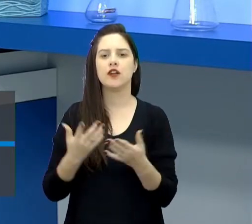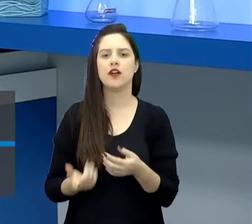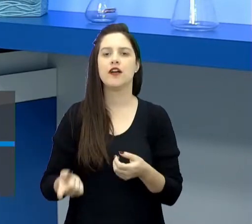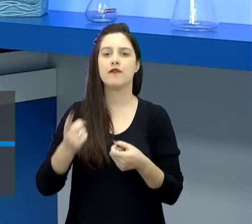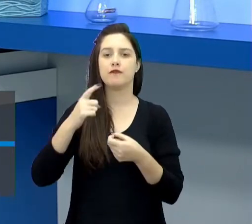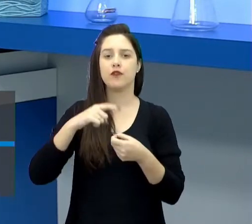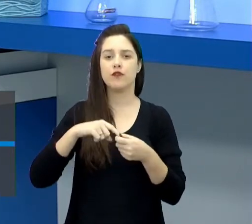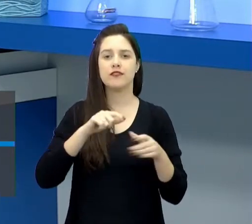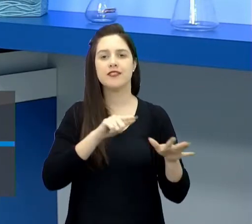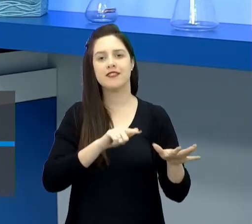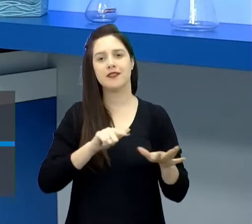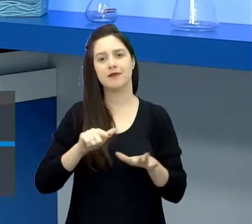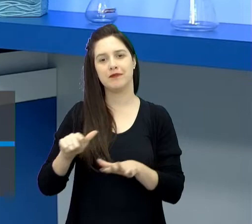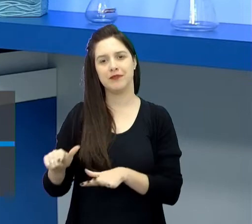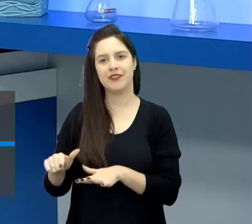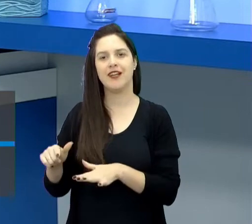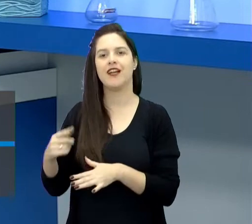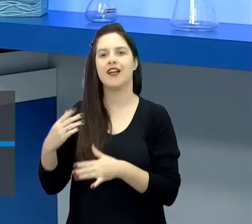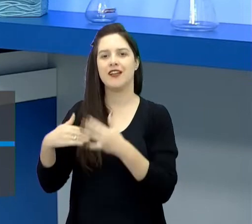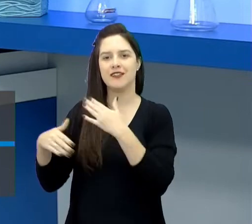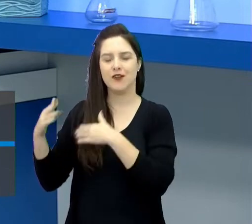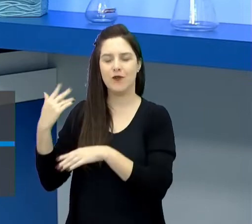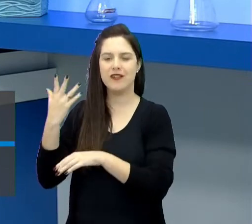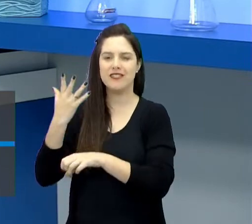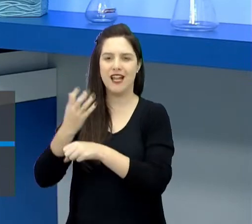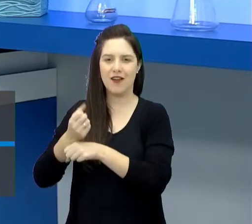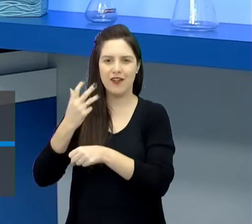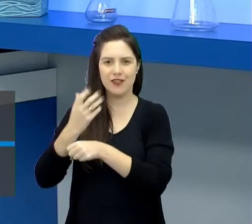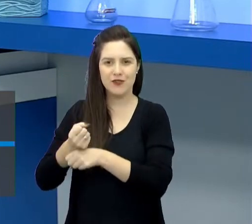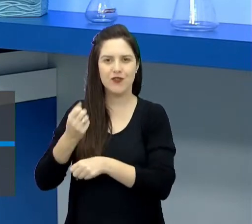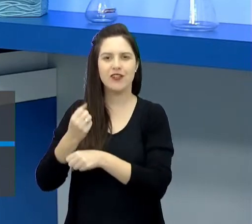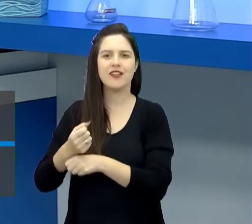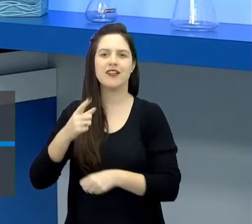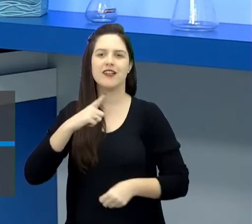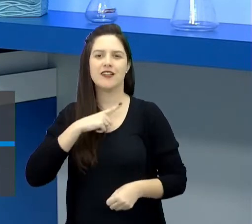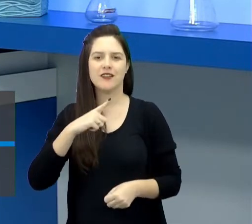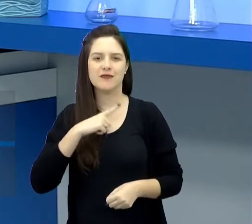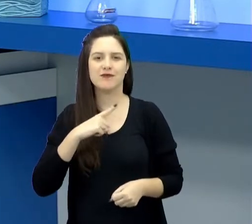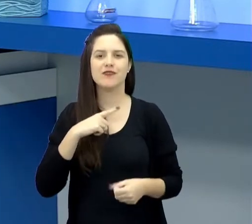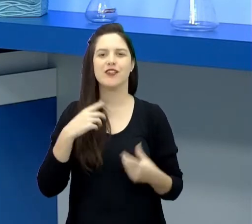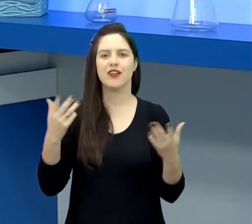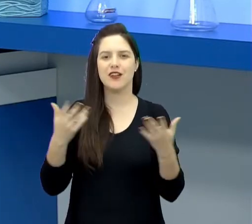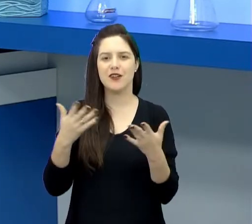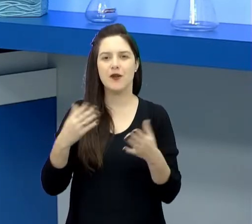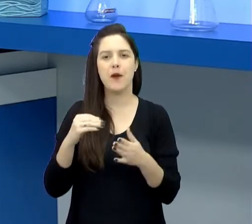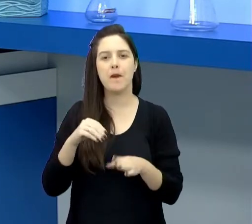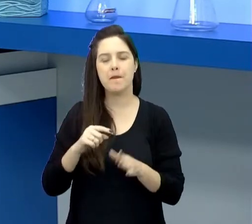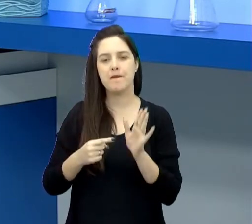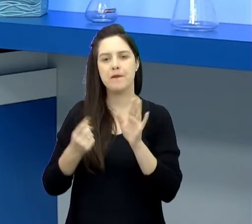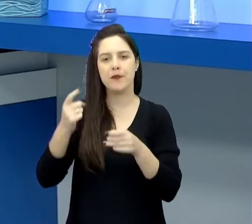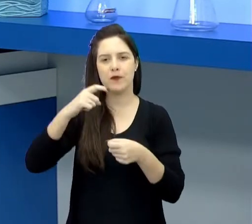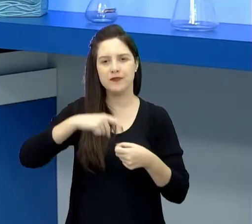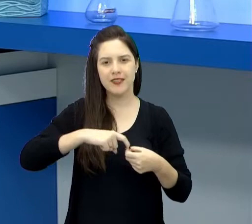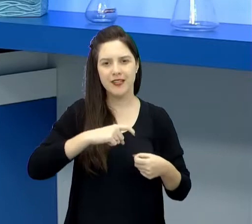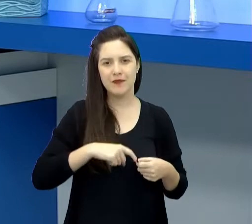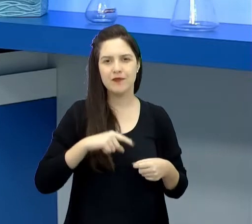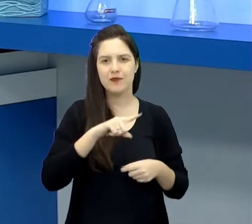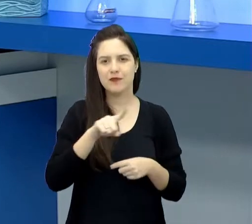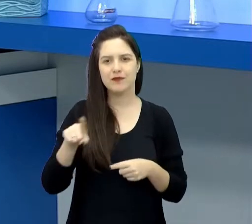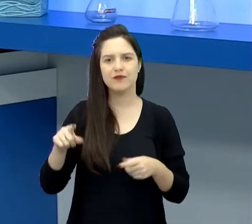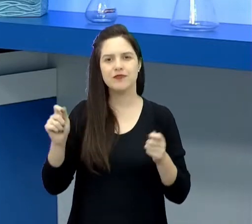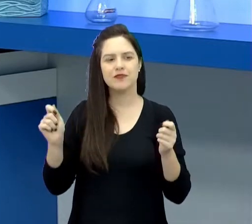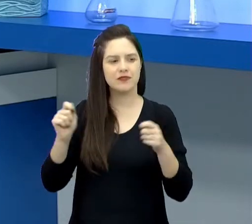da semana SEI, né, das nossas gravações. A gente teve aí um recesso e agora a gente está voltando. A semana SEI eu trouxe